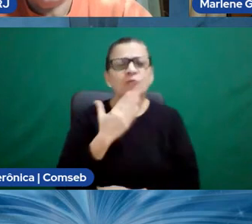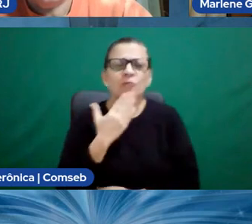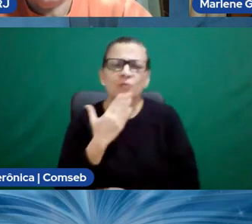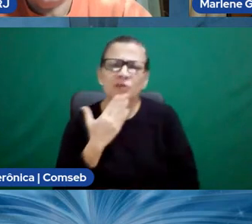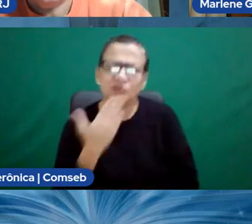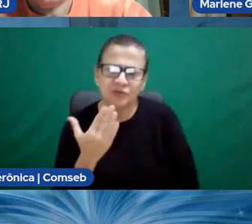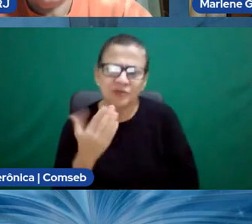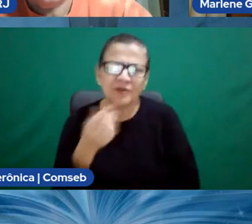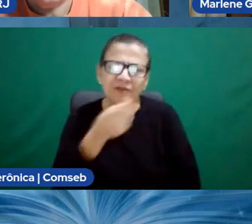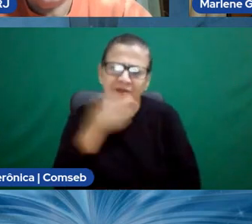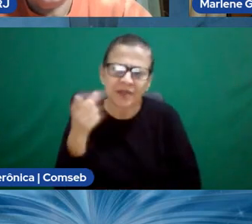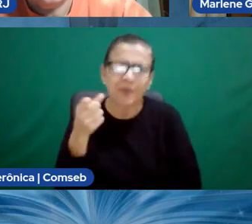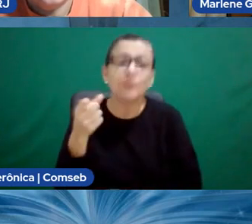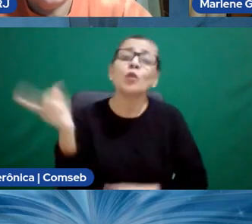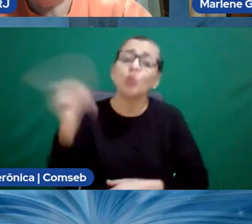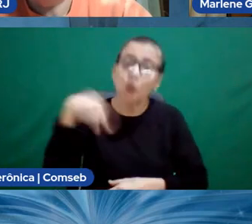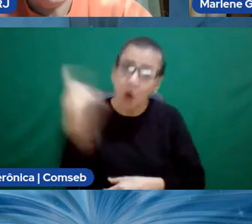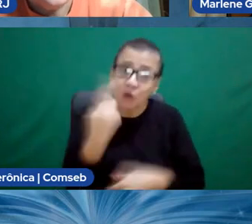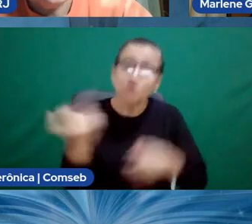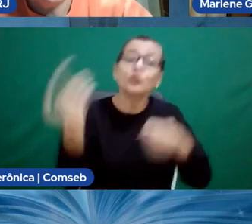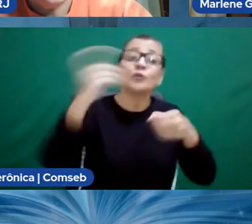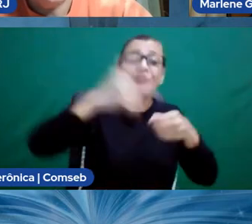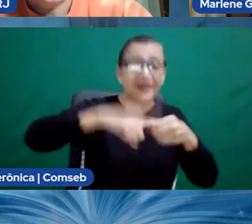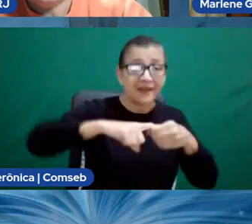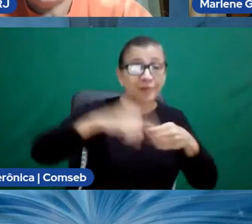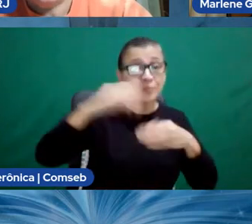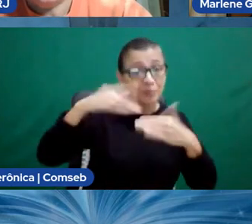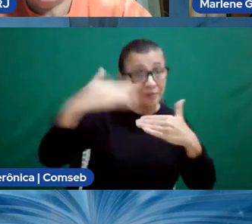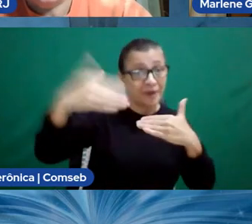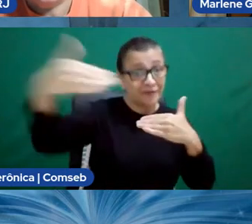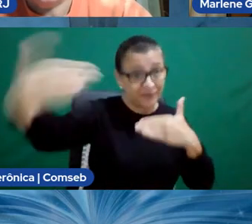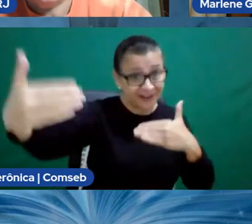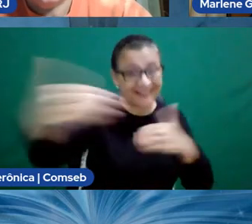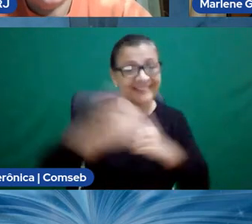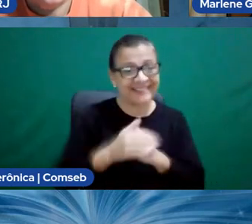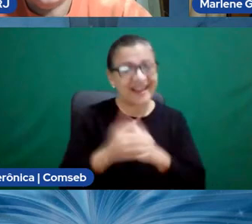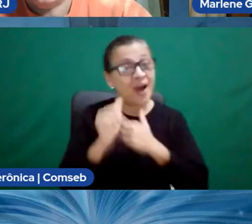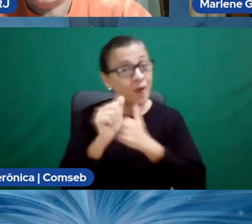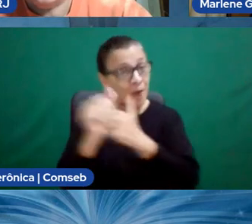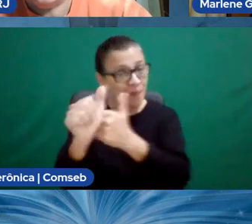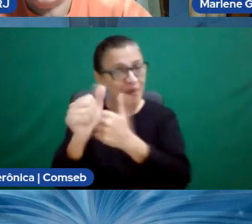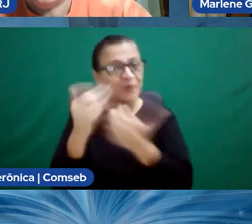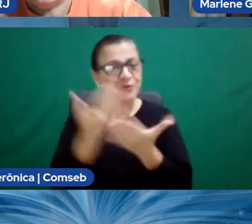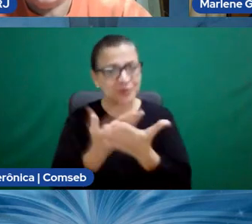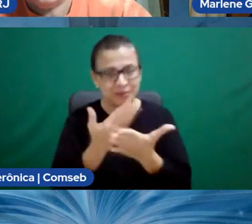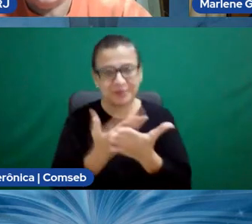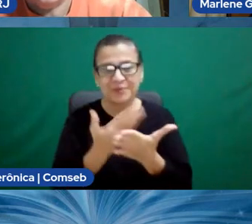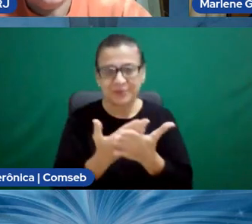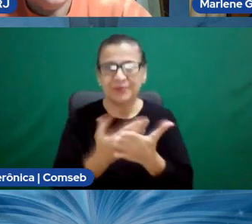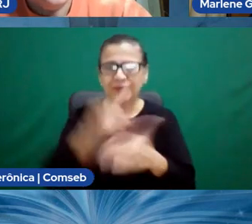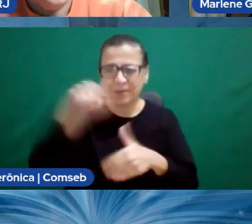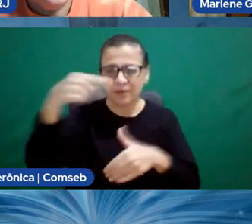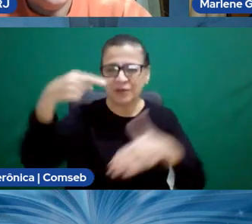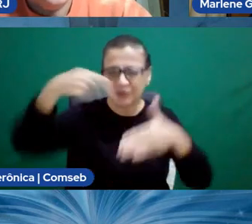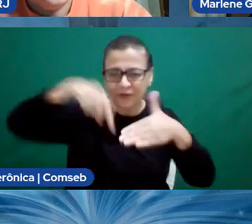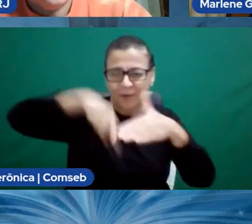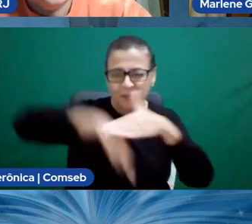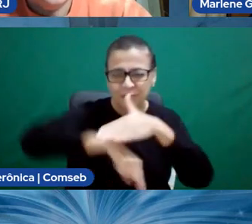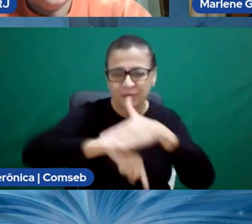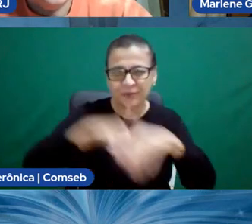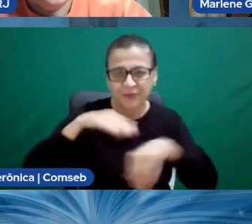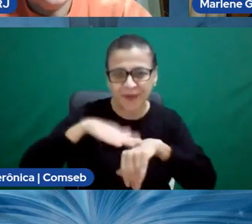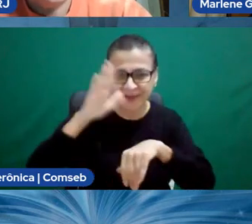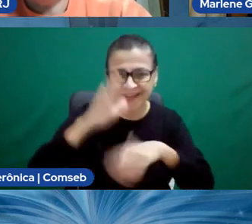favor, nós voltaremos esse assunto mais tarde, viu? Nos acompanhe no estudo, porque isso ainda vai ser aprofundado. Então, o